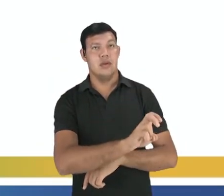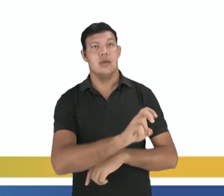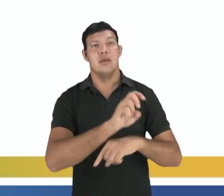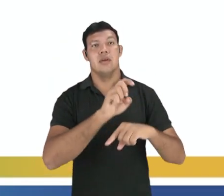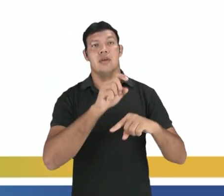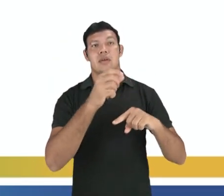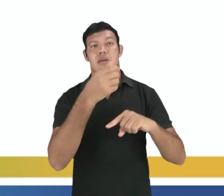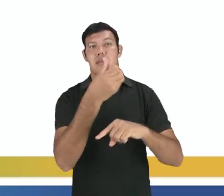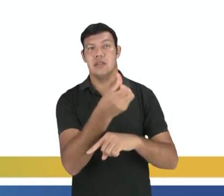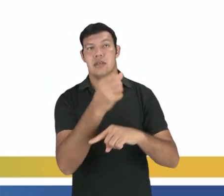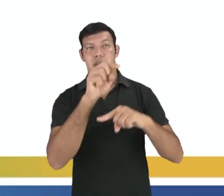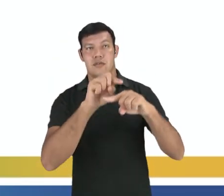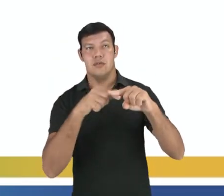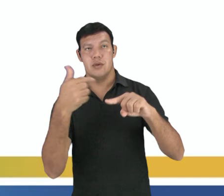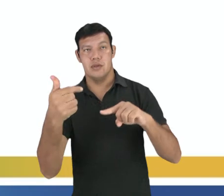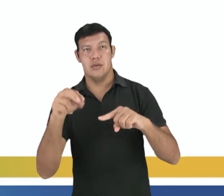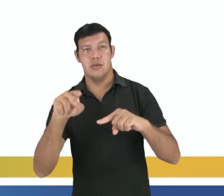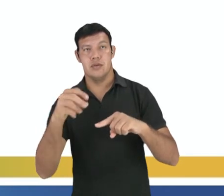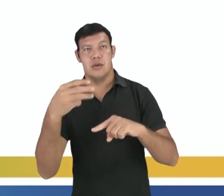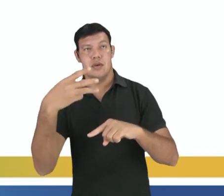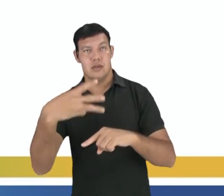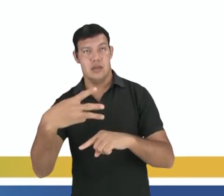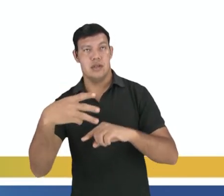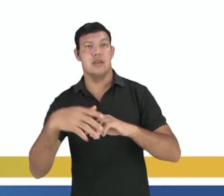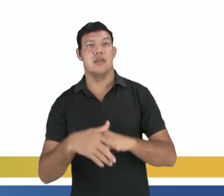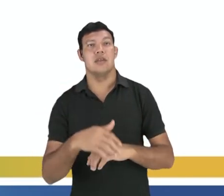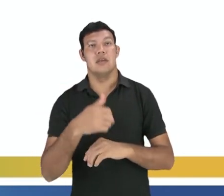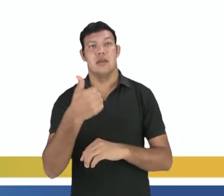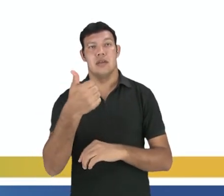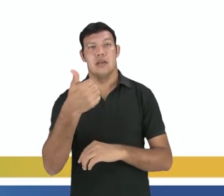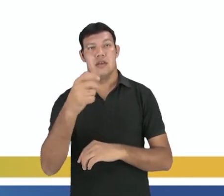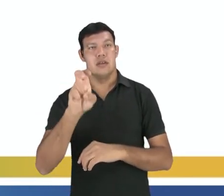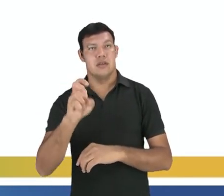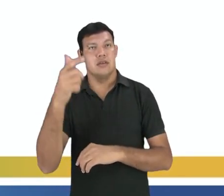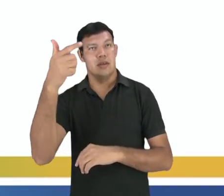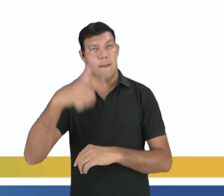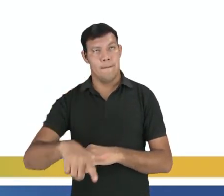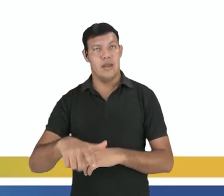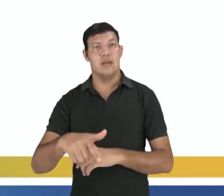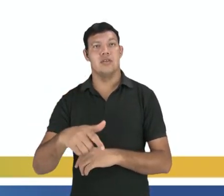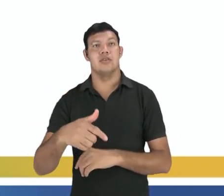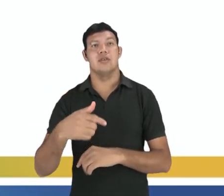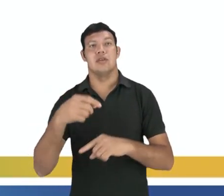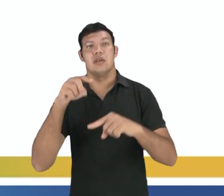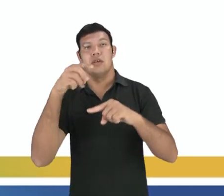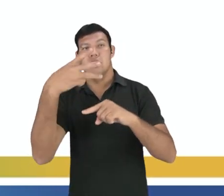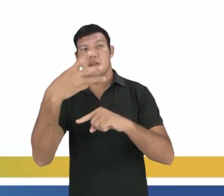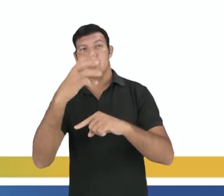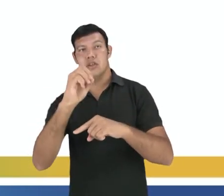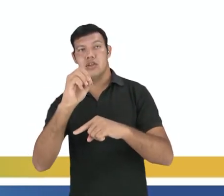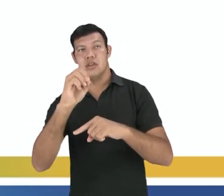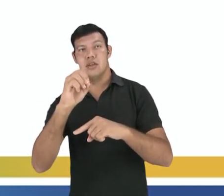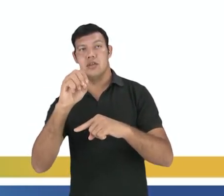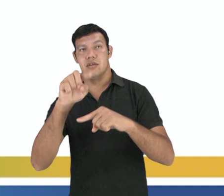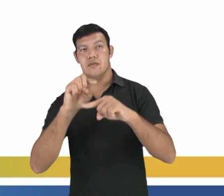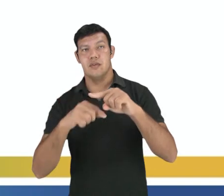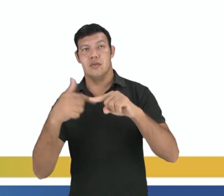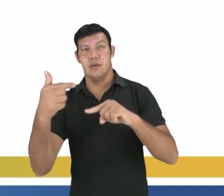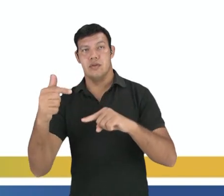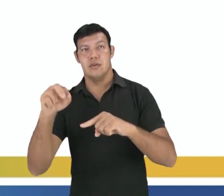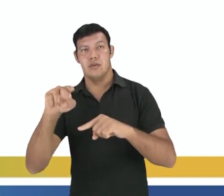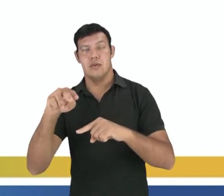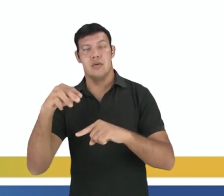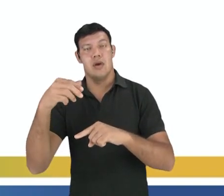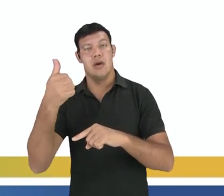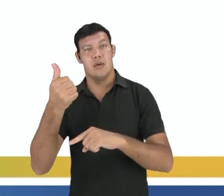30 por 2, 15. Não dá para dividir mais por 2 nenhum deles, vou dividir por 3. Ó. Repete o 5, 3 dividido